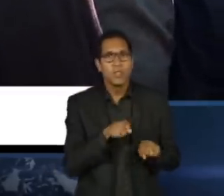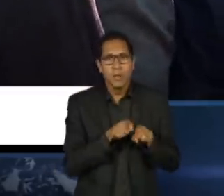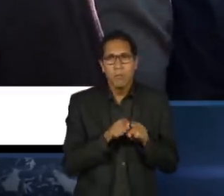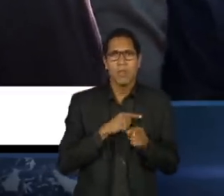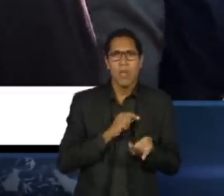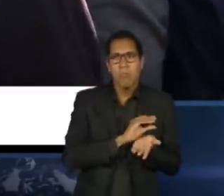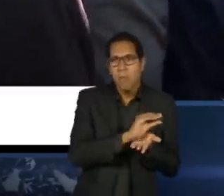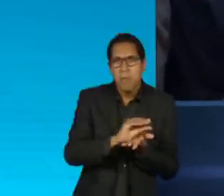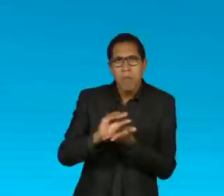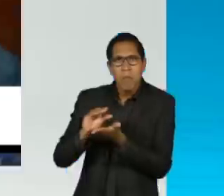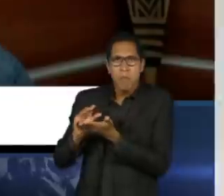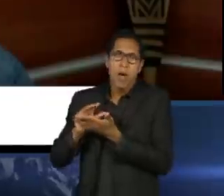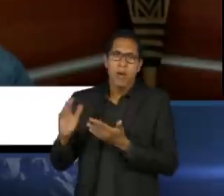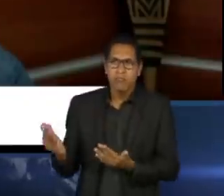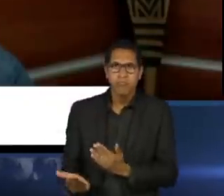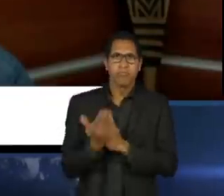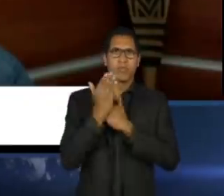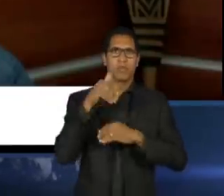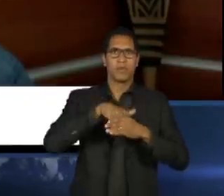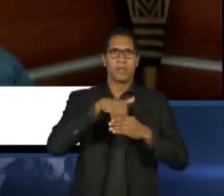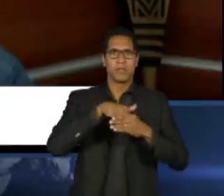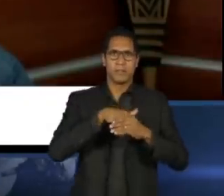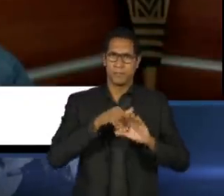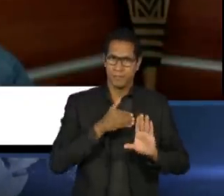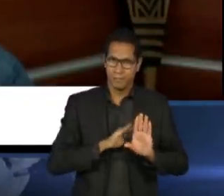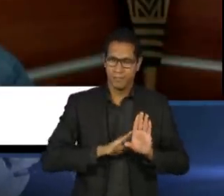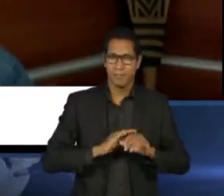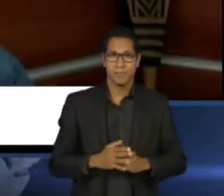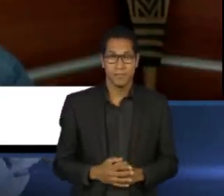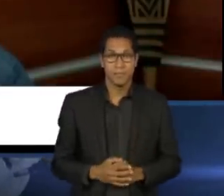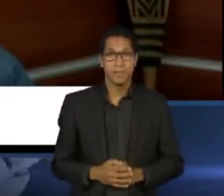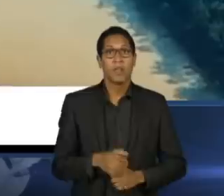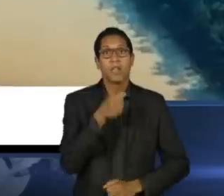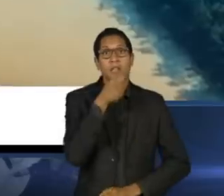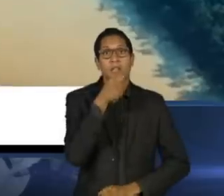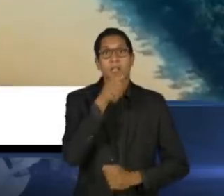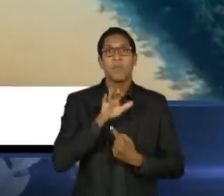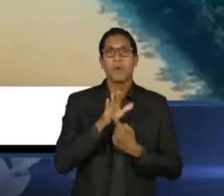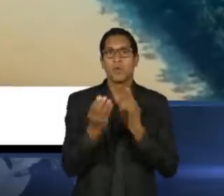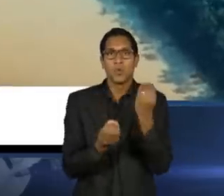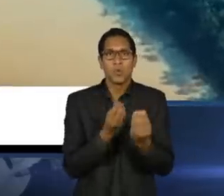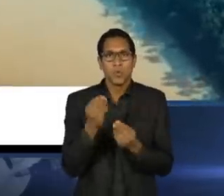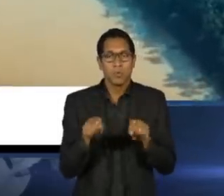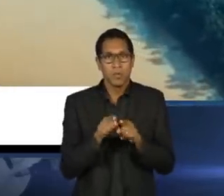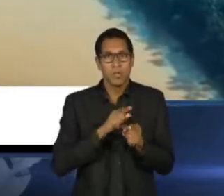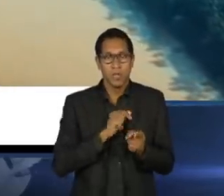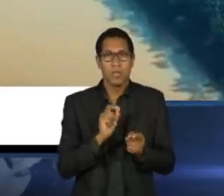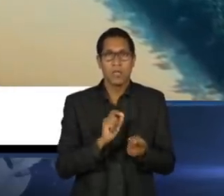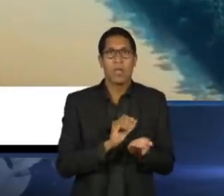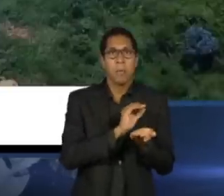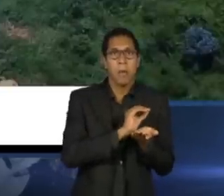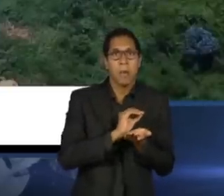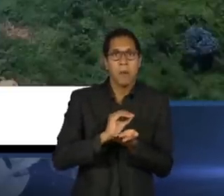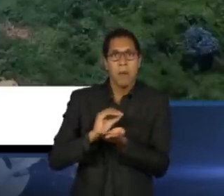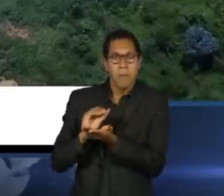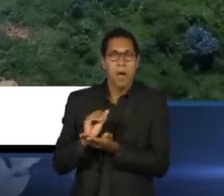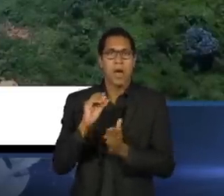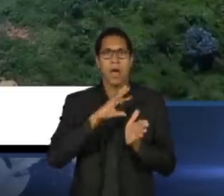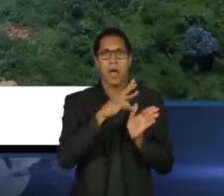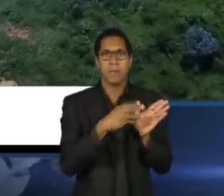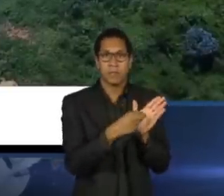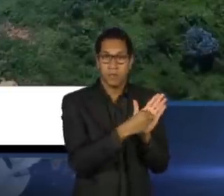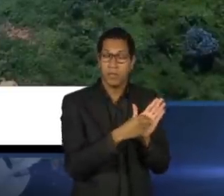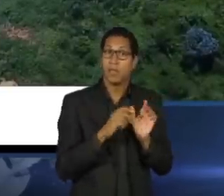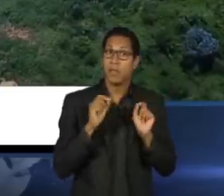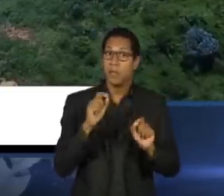Jair Bolsonaro. Entrevista exclusiva e reportagem mostram o impacto do garimpo sobre a Amazônia e uma nova